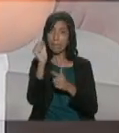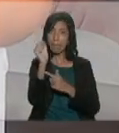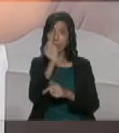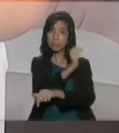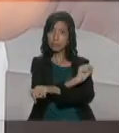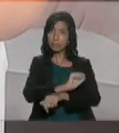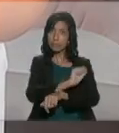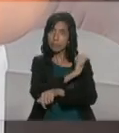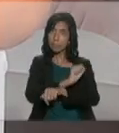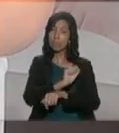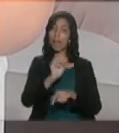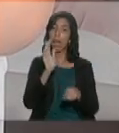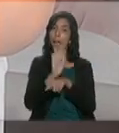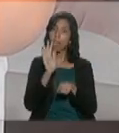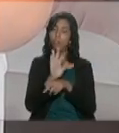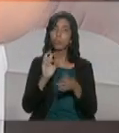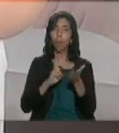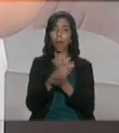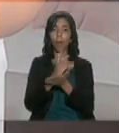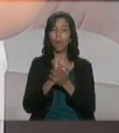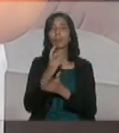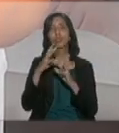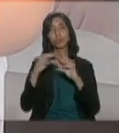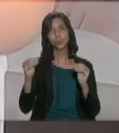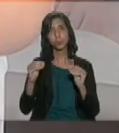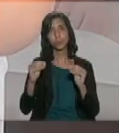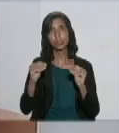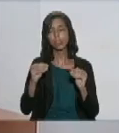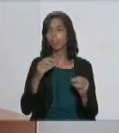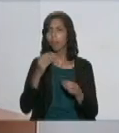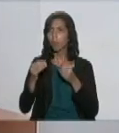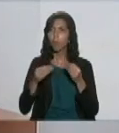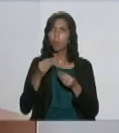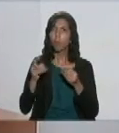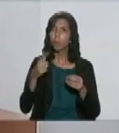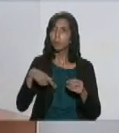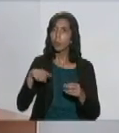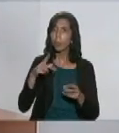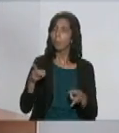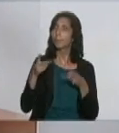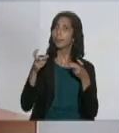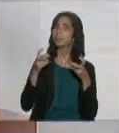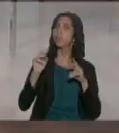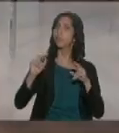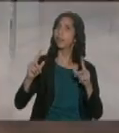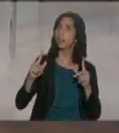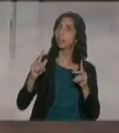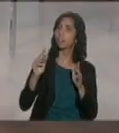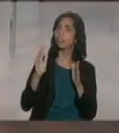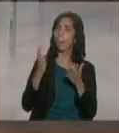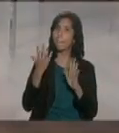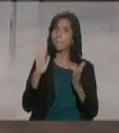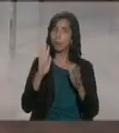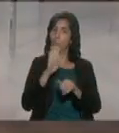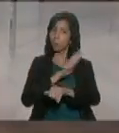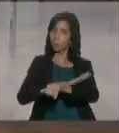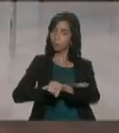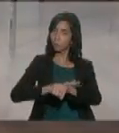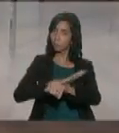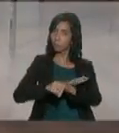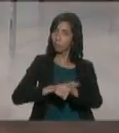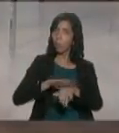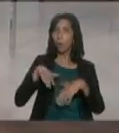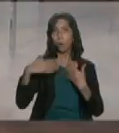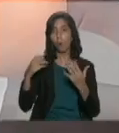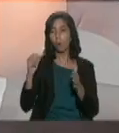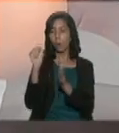importantes para essa parte de cólica, de bebê novinho. E como é que a gente saca assim a diferença de você passar a mão e